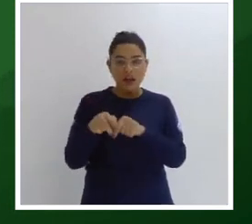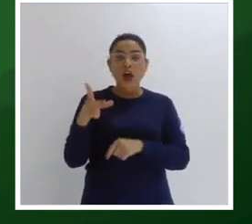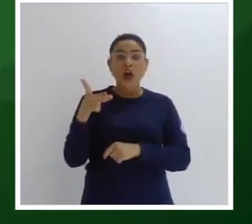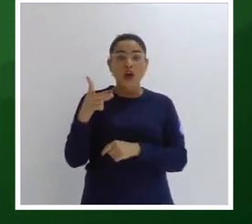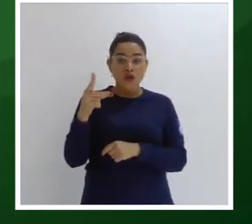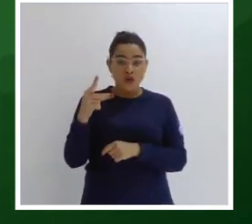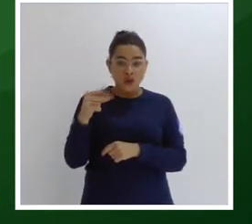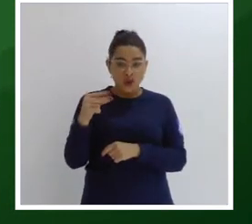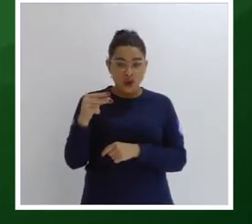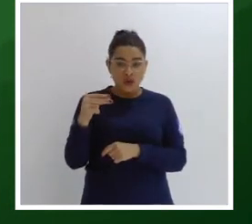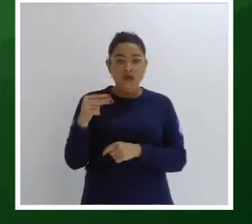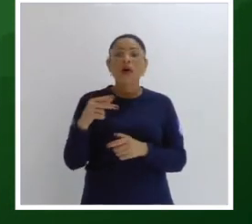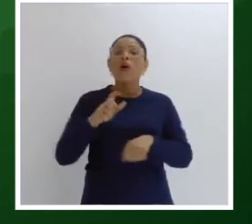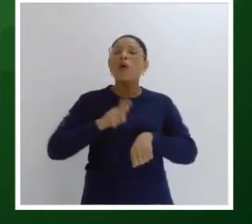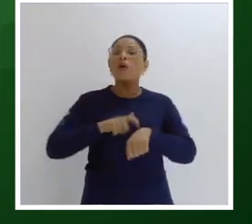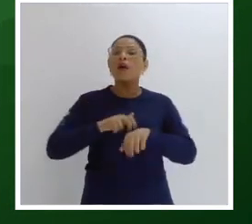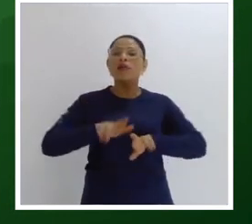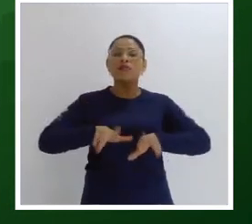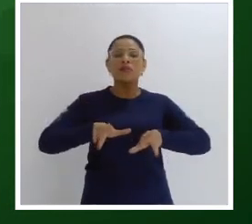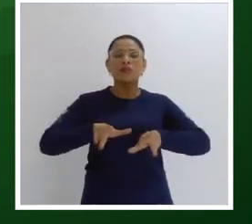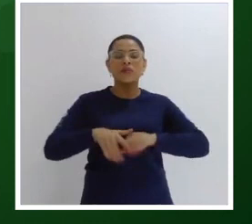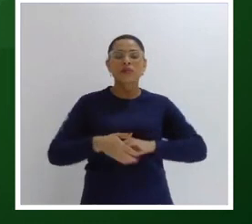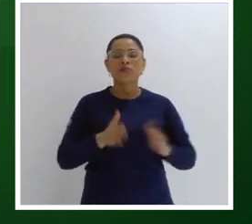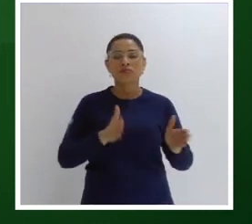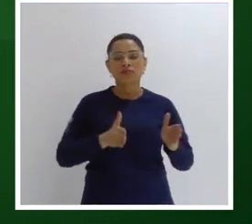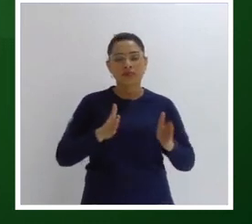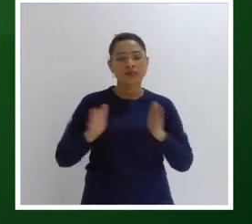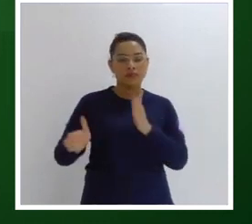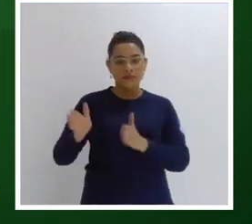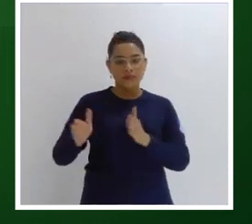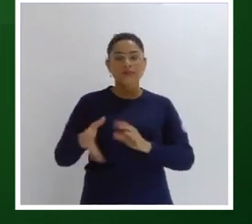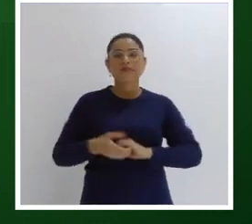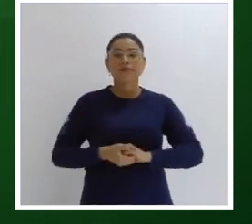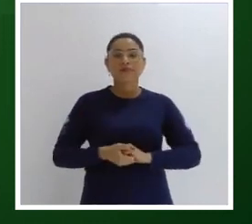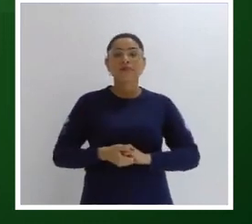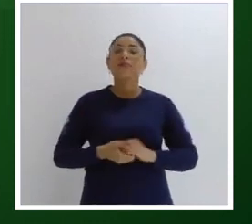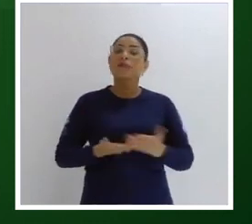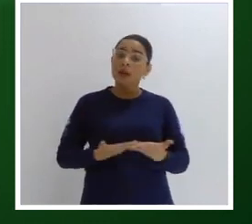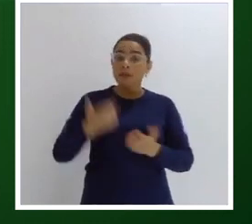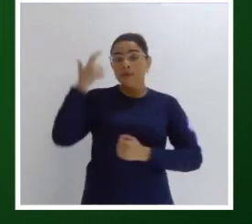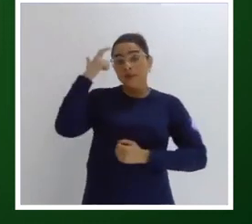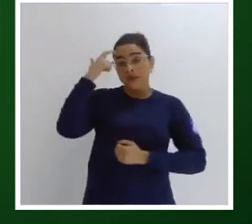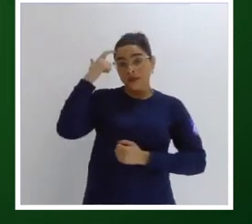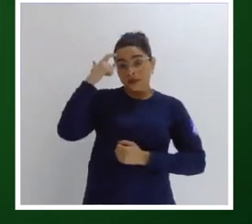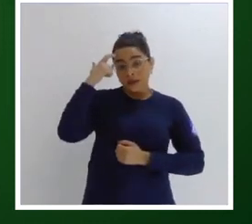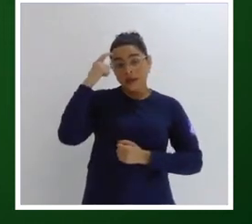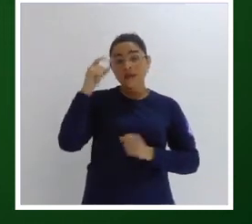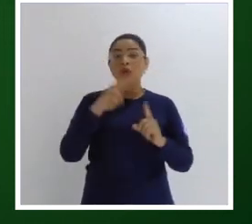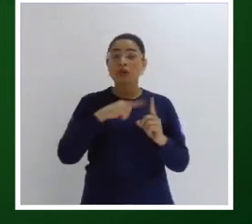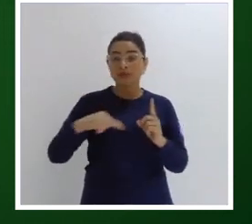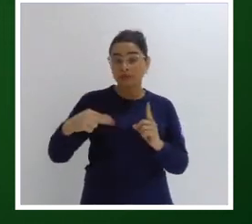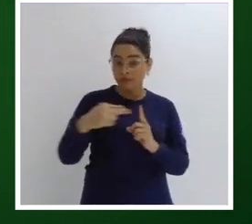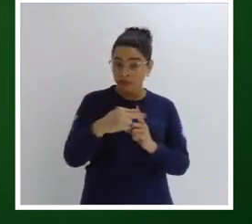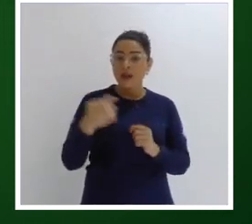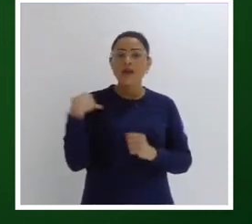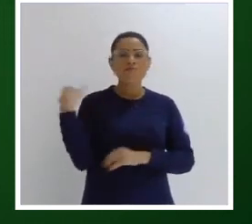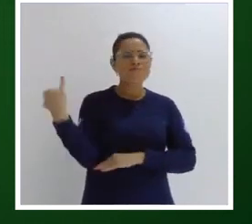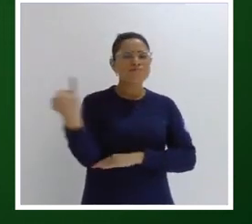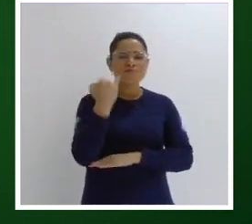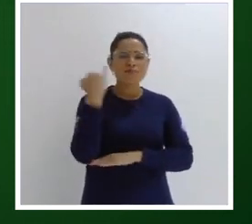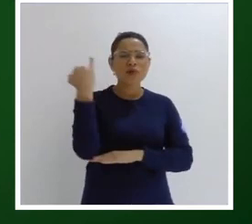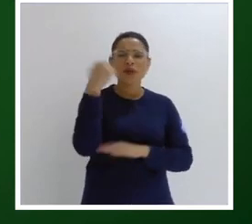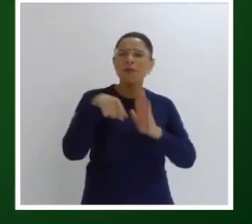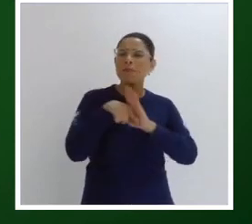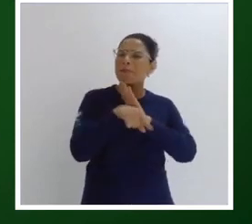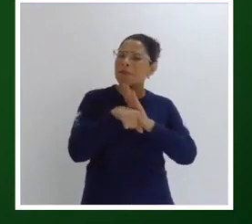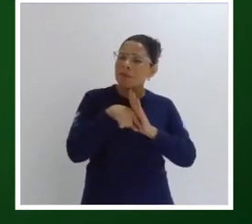turnos Dentro desta perspectiva nós achamos importante fazer uma